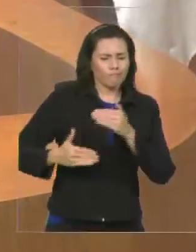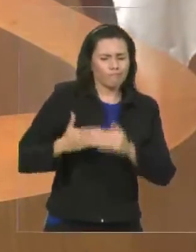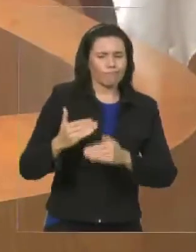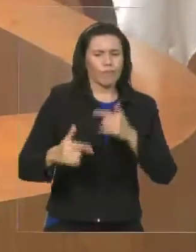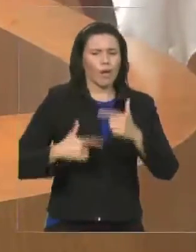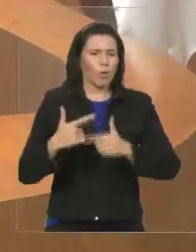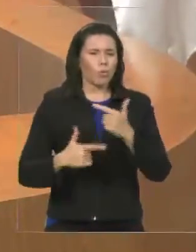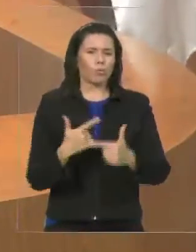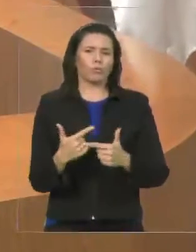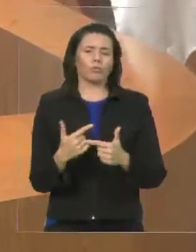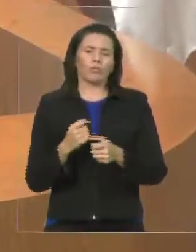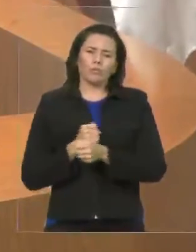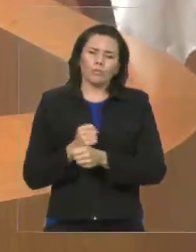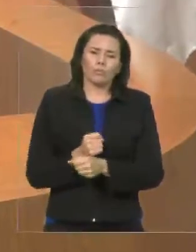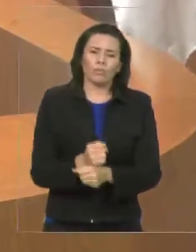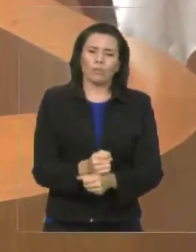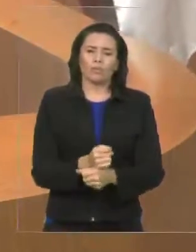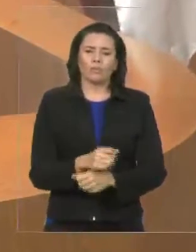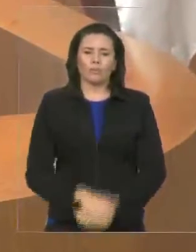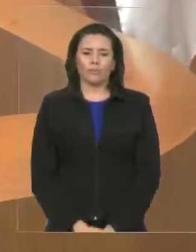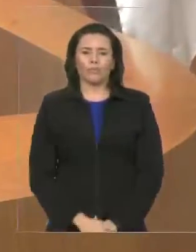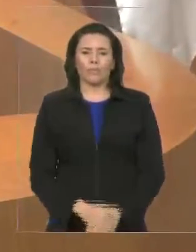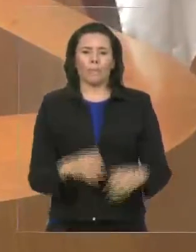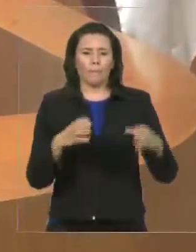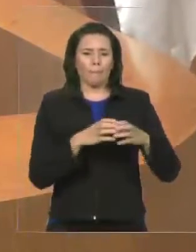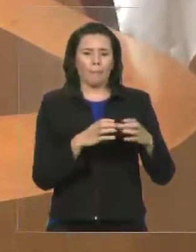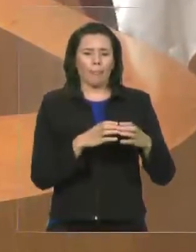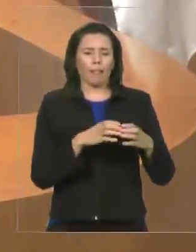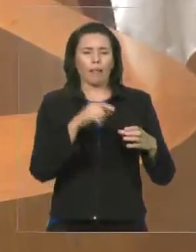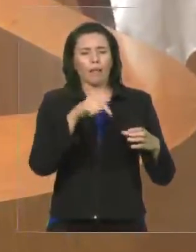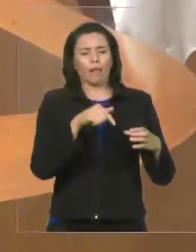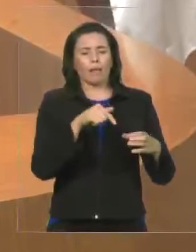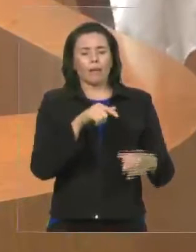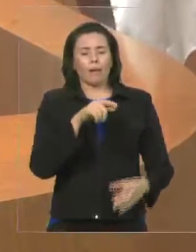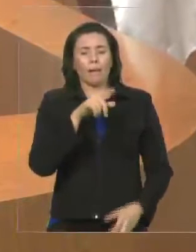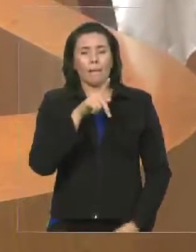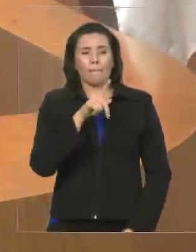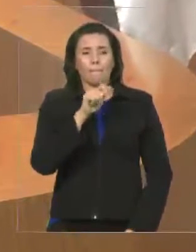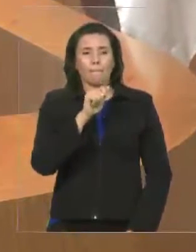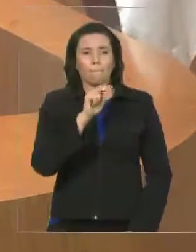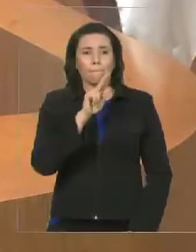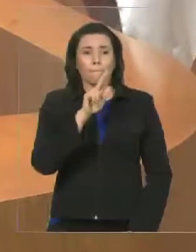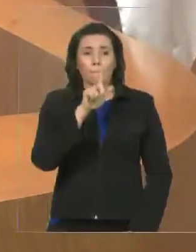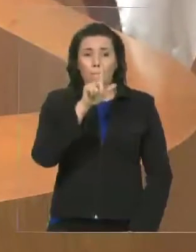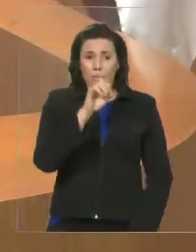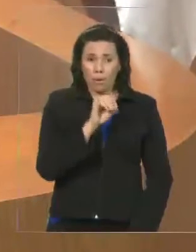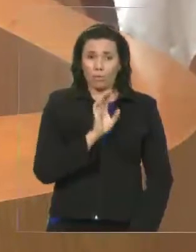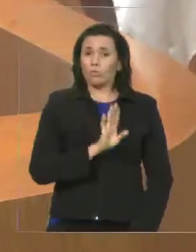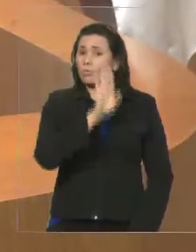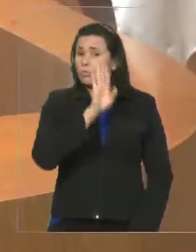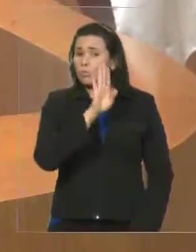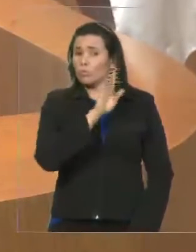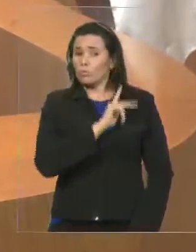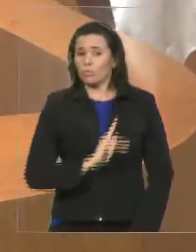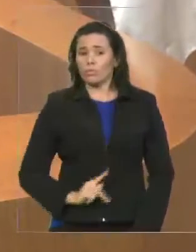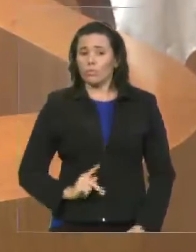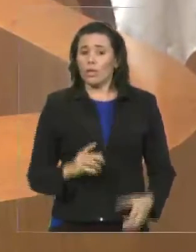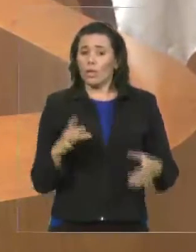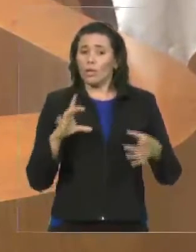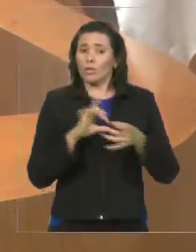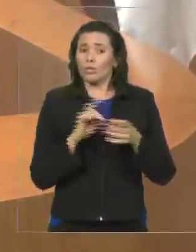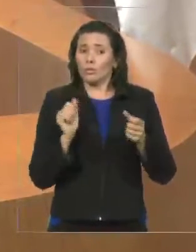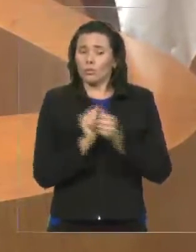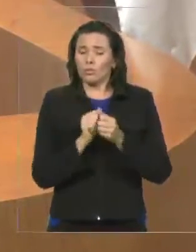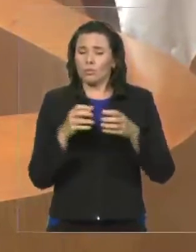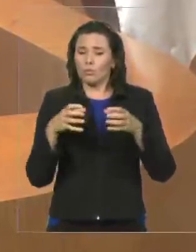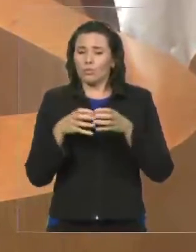registradas. A chapa do companheiro Paulo Romão, que será candidato a presidente, a partir de uma fusão com a chapa do companheiro